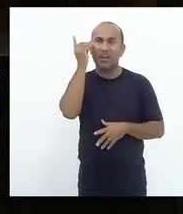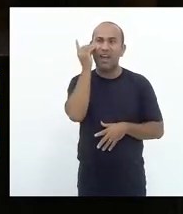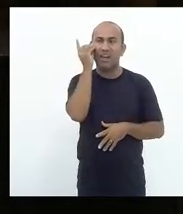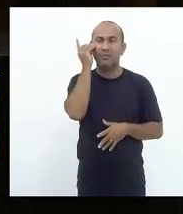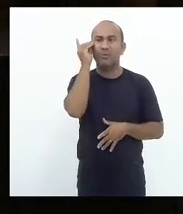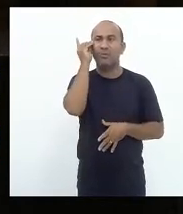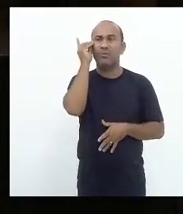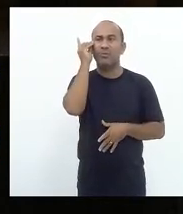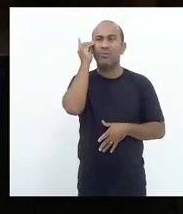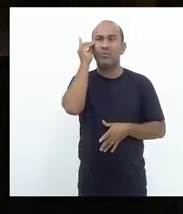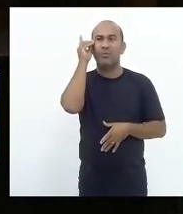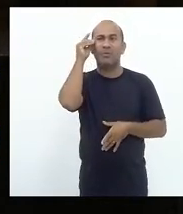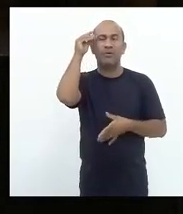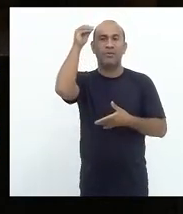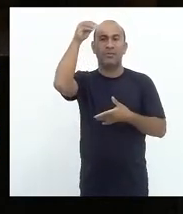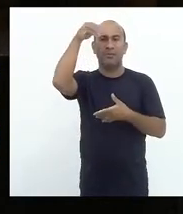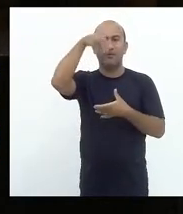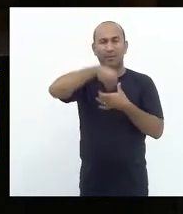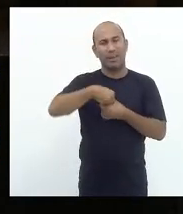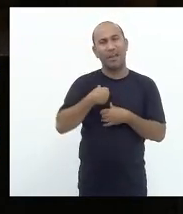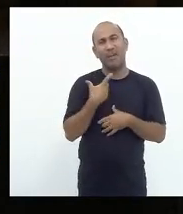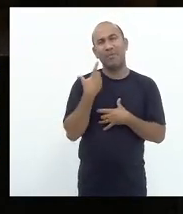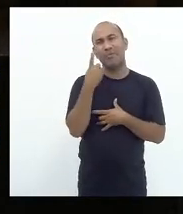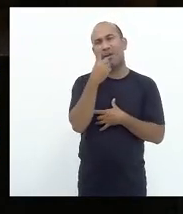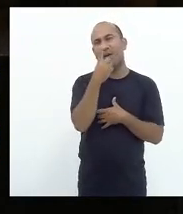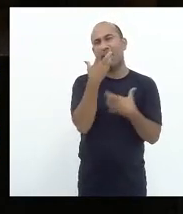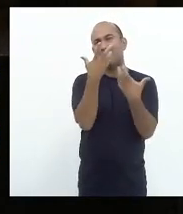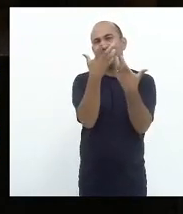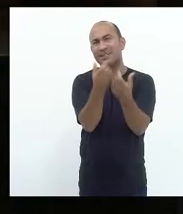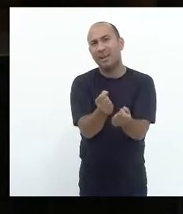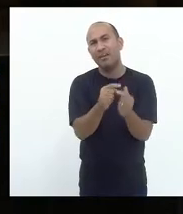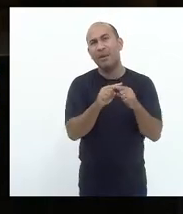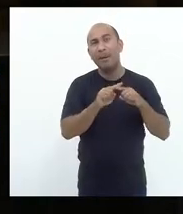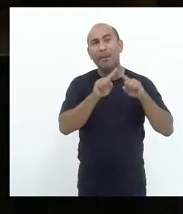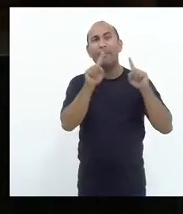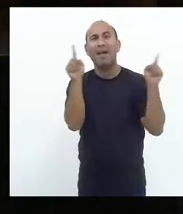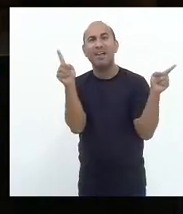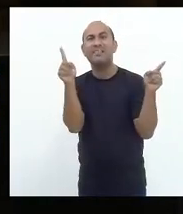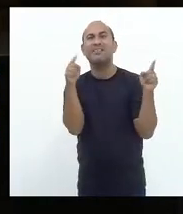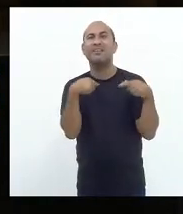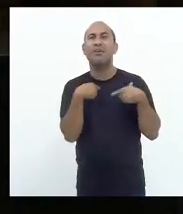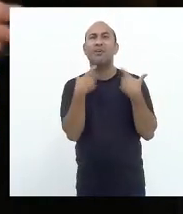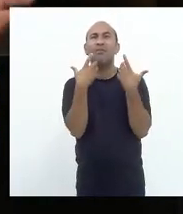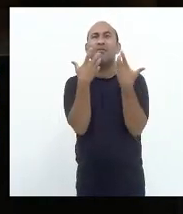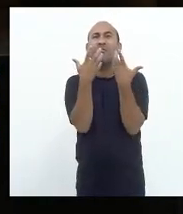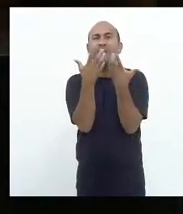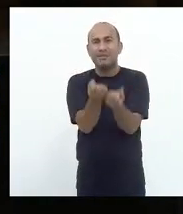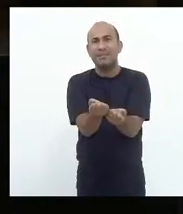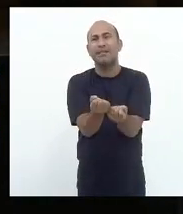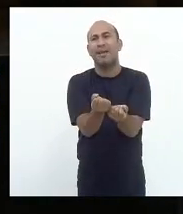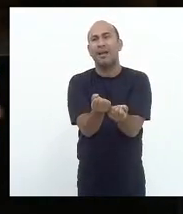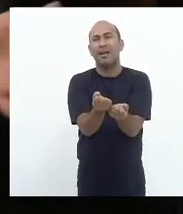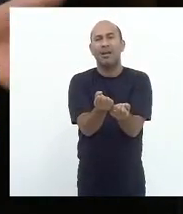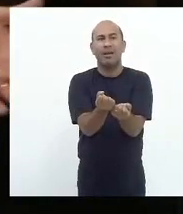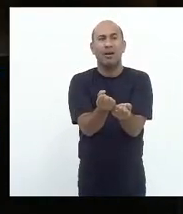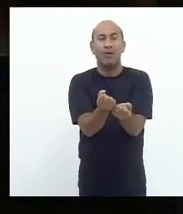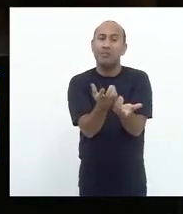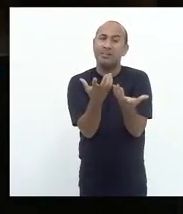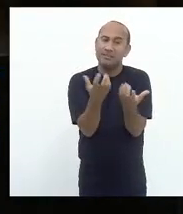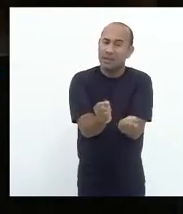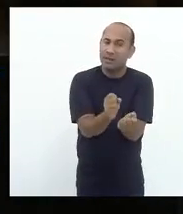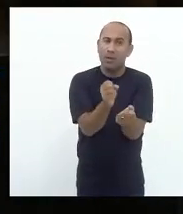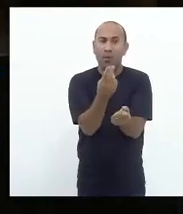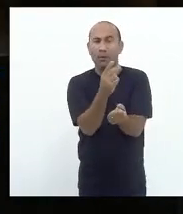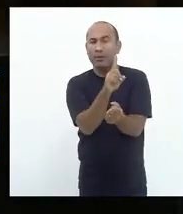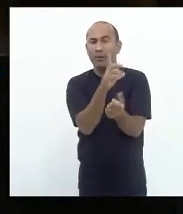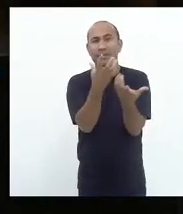assim. Não, olha, eu não sou a favor da matéria, mas eu vou votar a favor. O que, que é isso? Ou você é a favor ou você não é a favor,